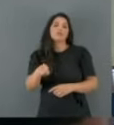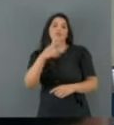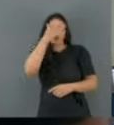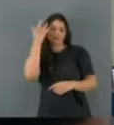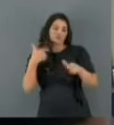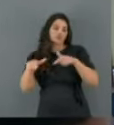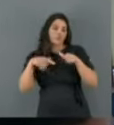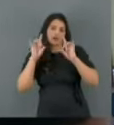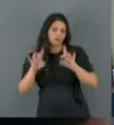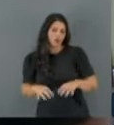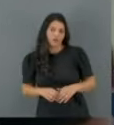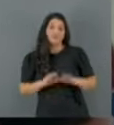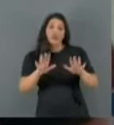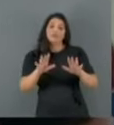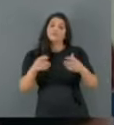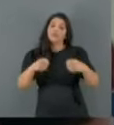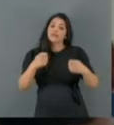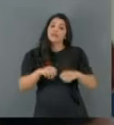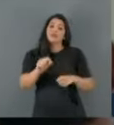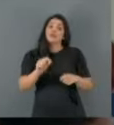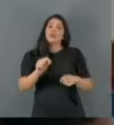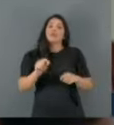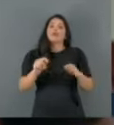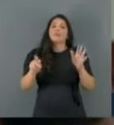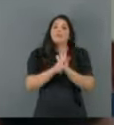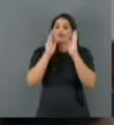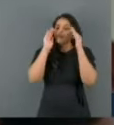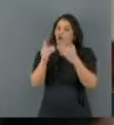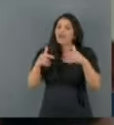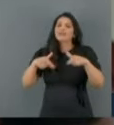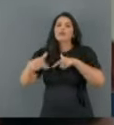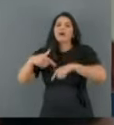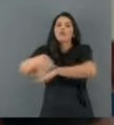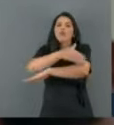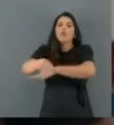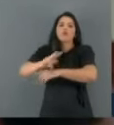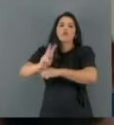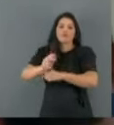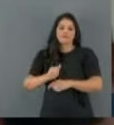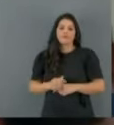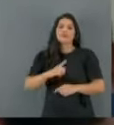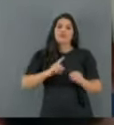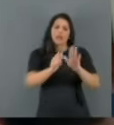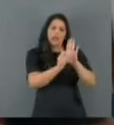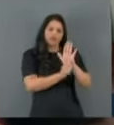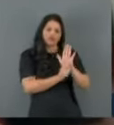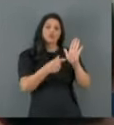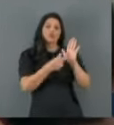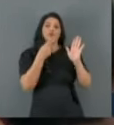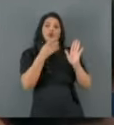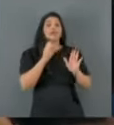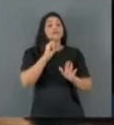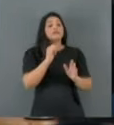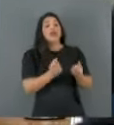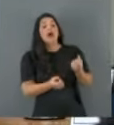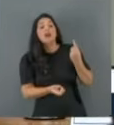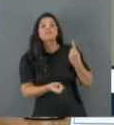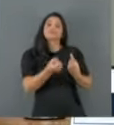não haja prejuízo para as atividades constitucionalmente explicitadas. Tem um artigo aqui que excepcionaliza essa